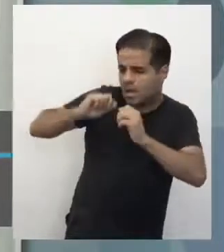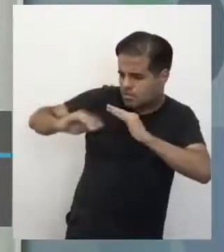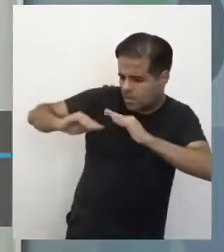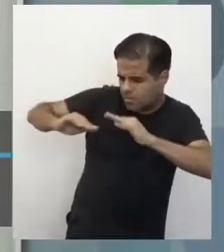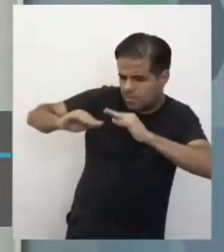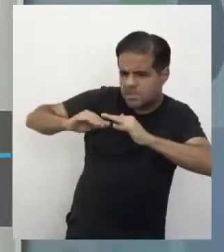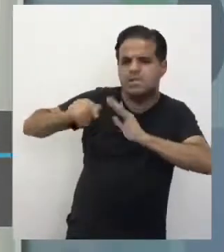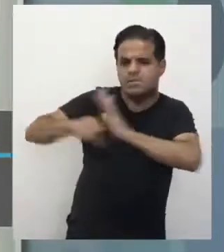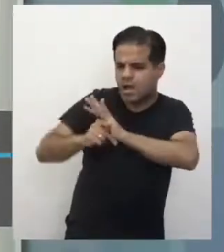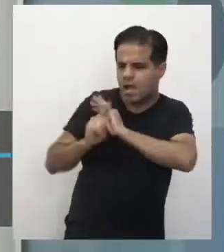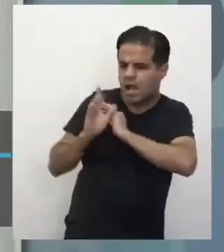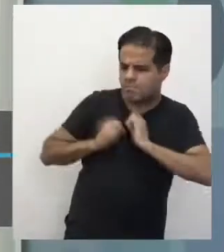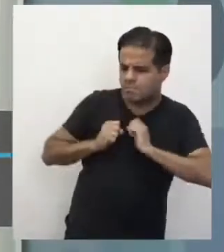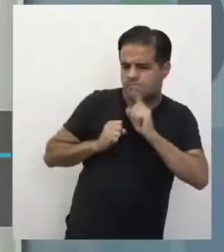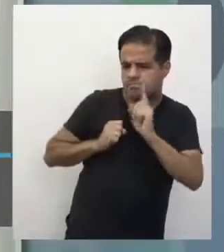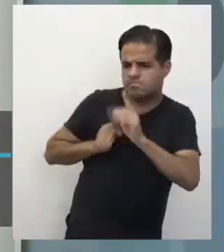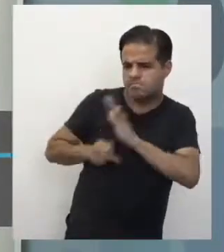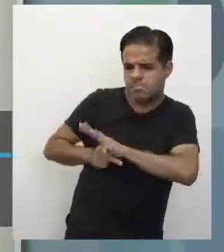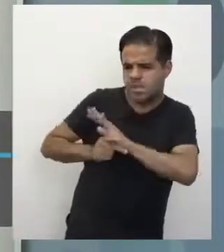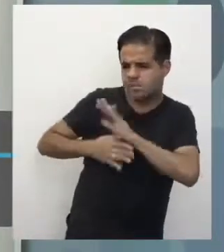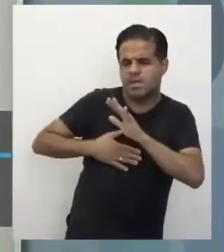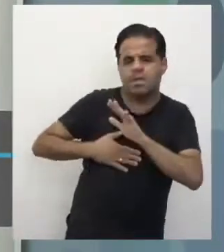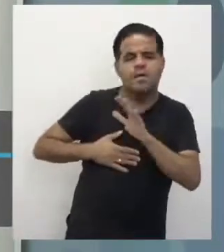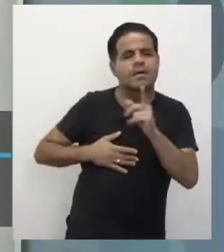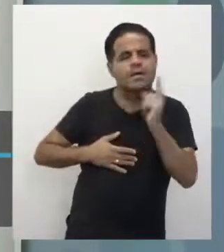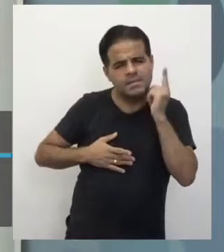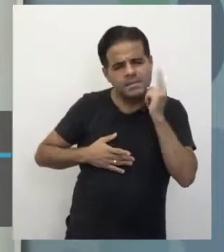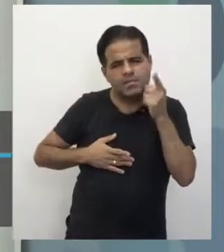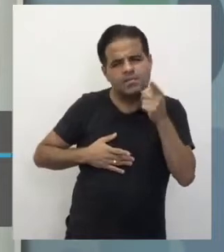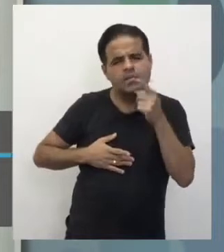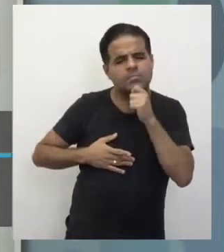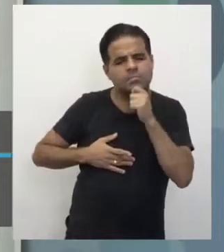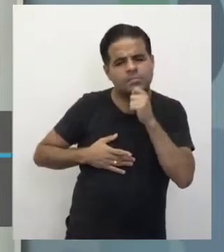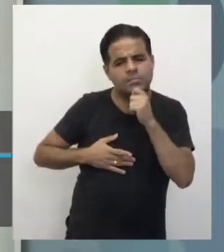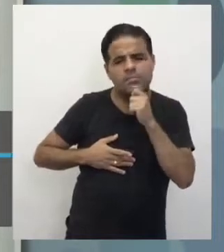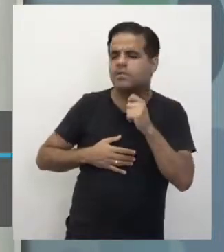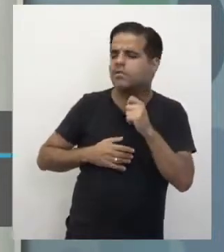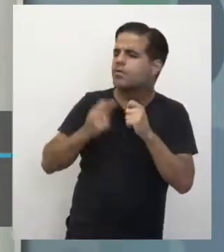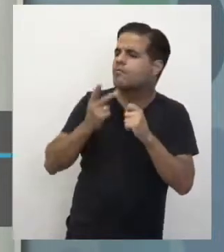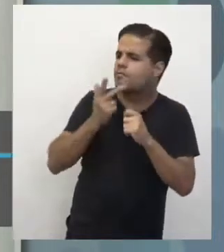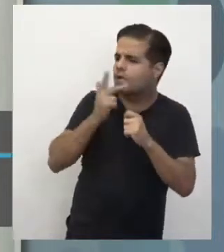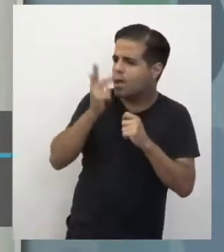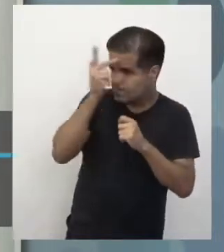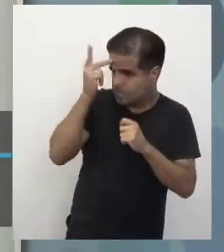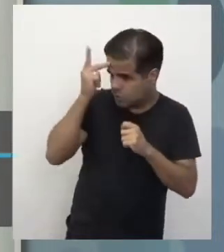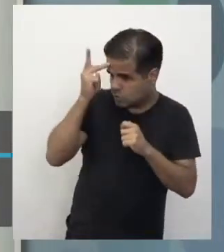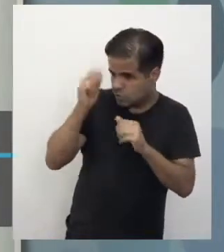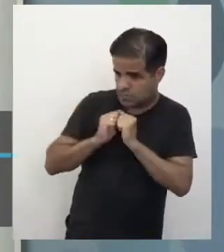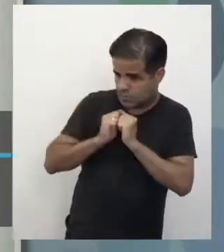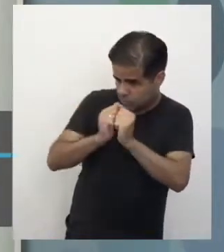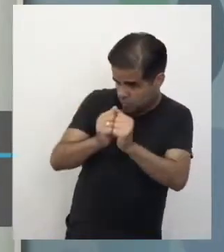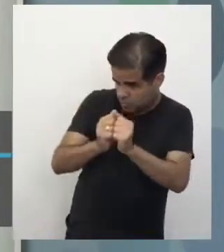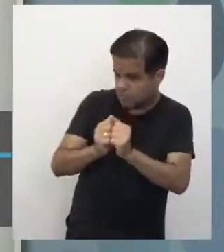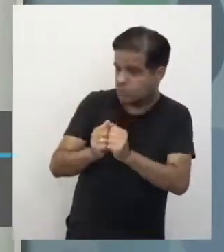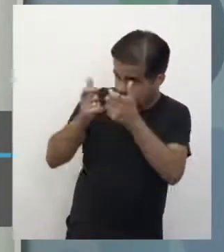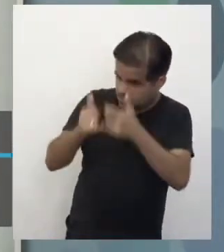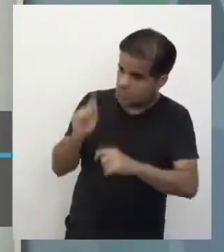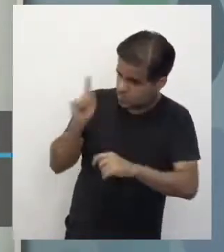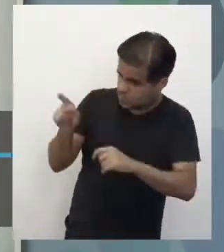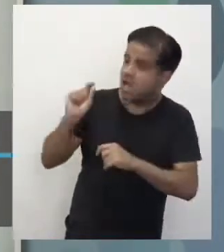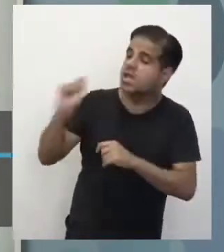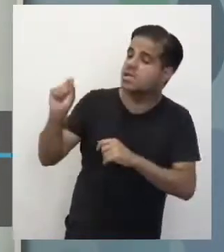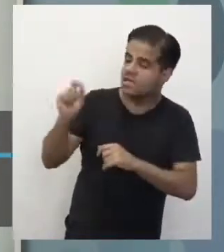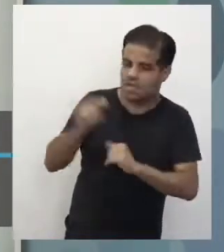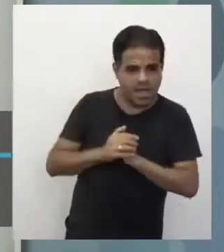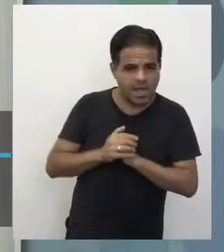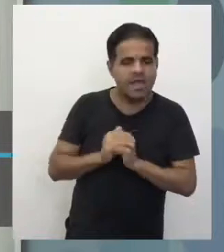manifestação é dela. Vocês já ouviram aquela expressão, né? Diga-me com quem andas que eu te direi quem és. Muitas vezes essa frase